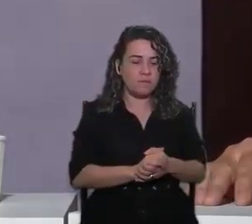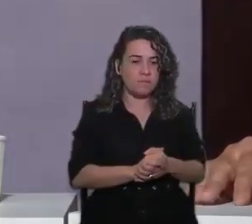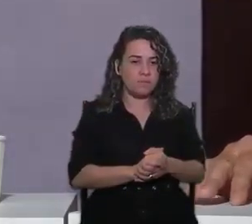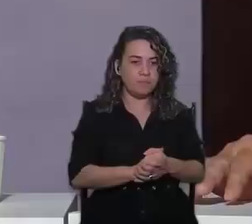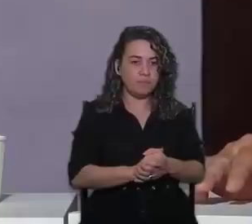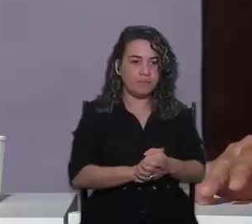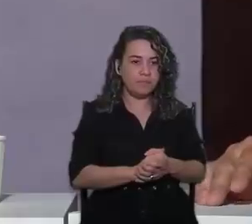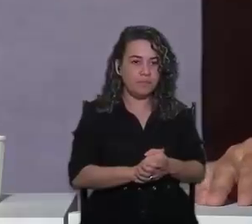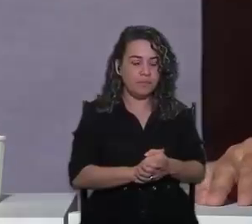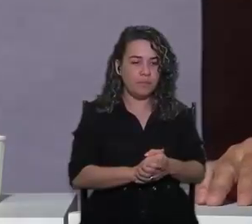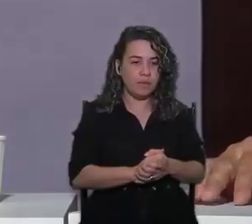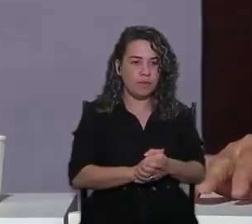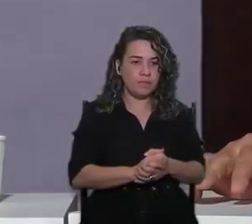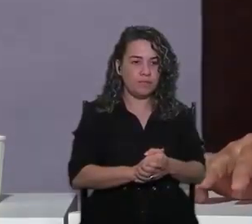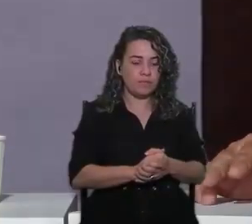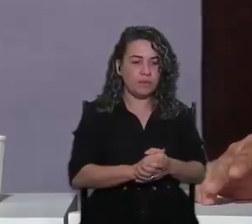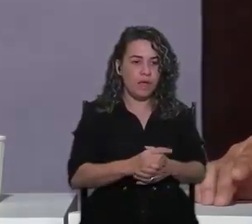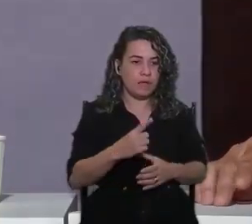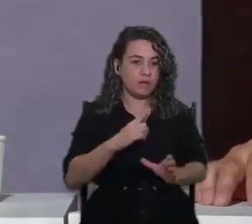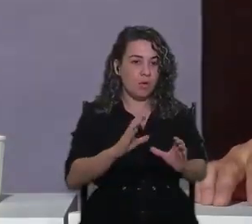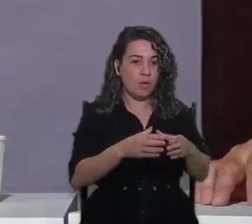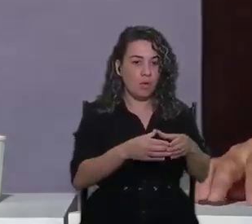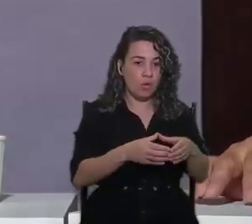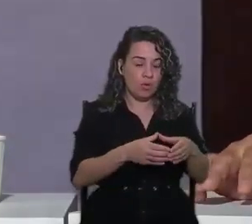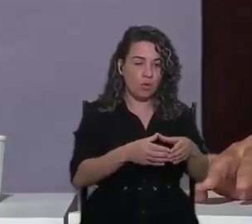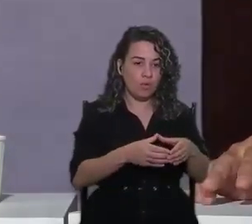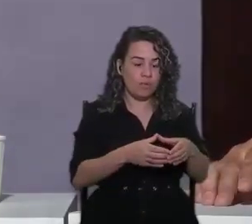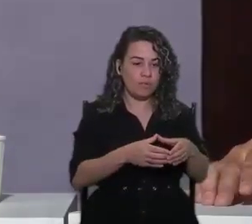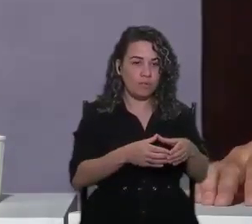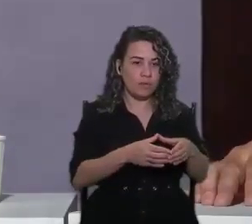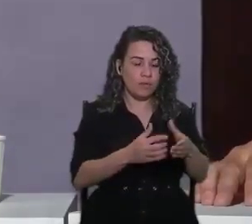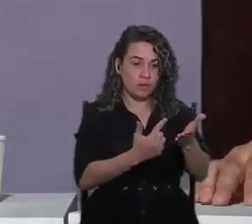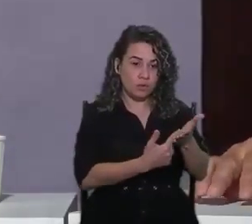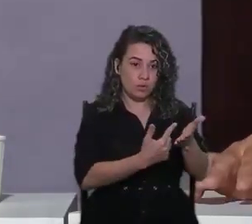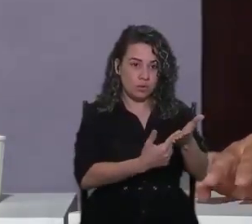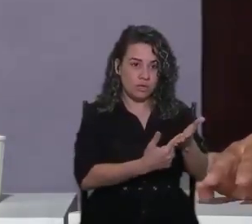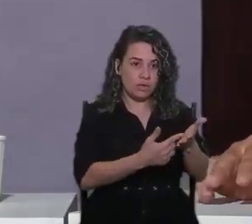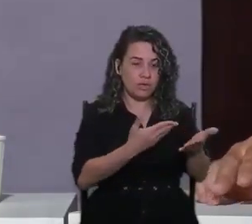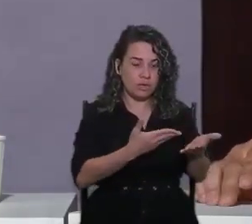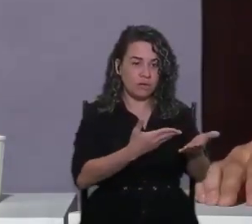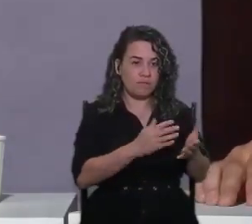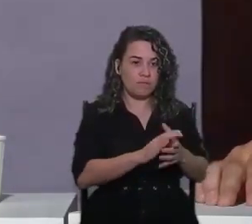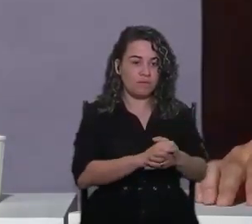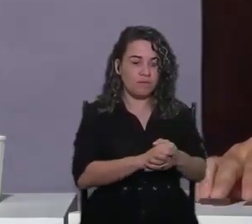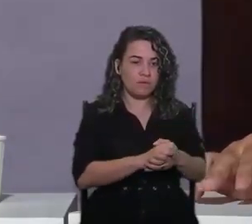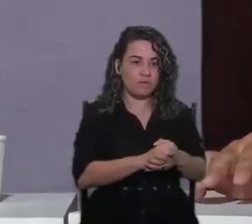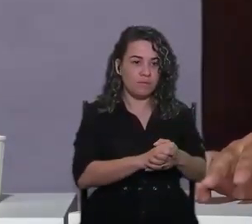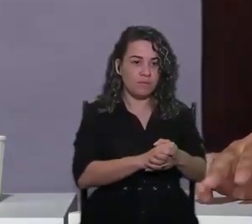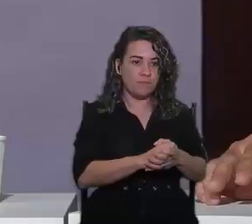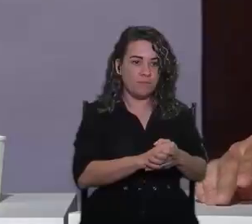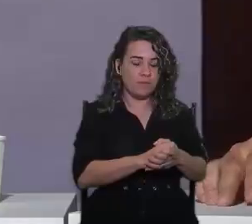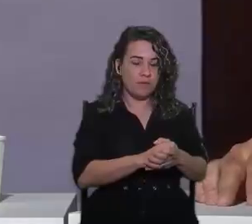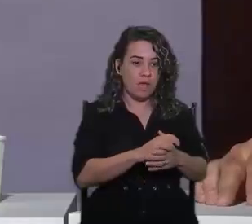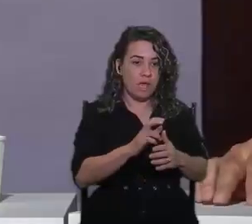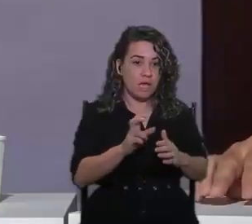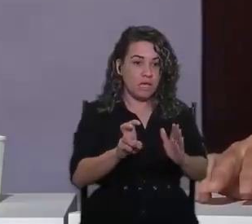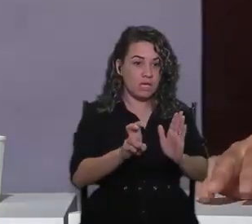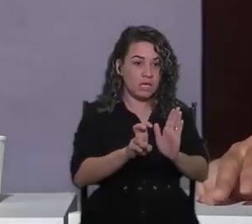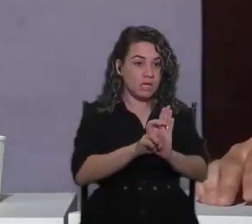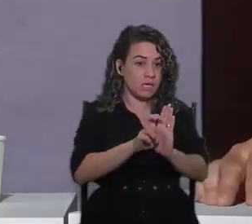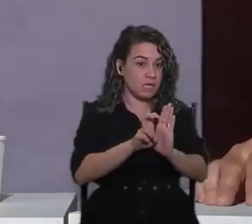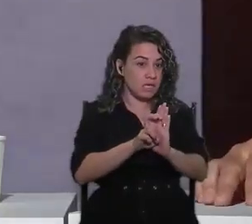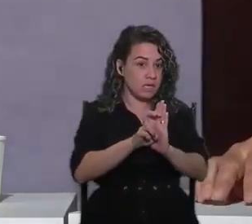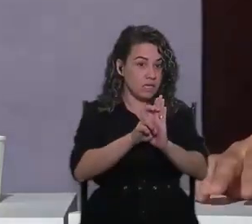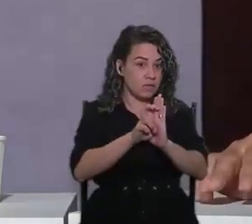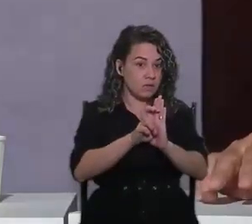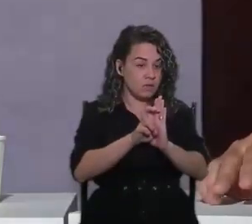fato de falar o Clube do Livro do Felipe Neto adotou o livro do mês, o livro foi para 5º lugar em venda da